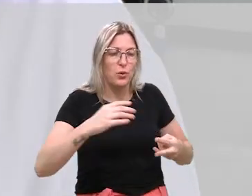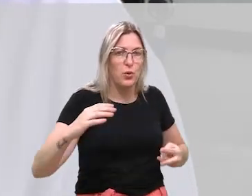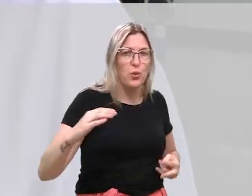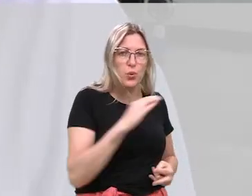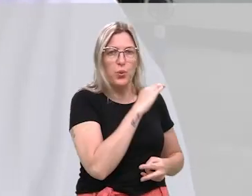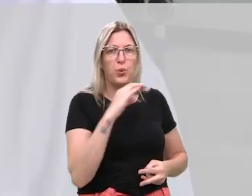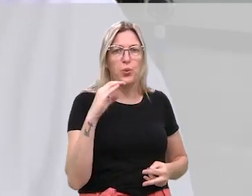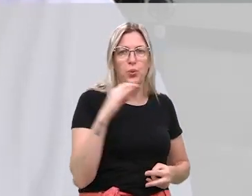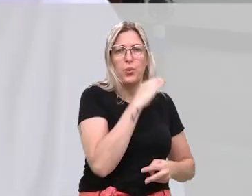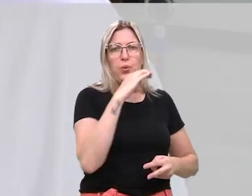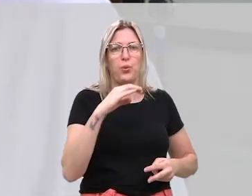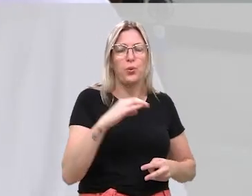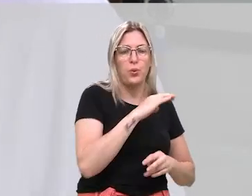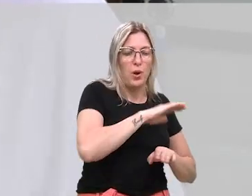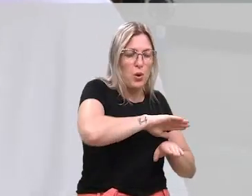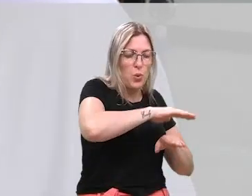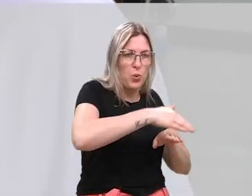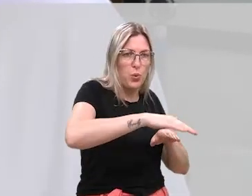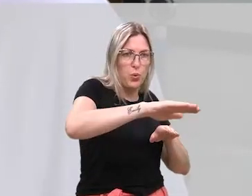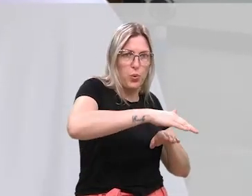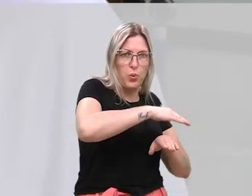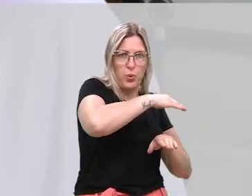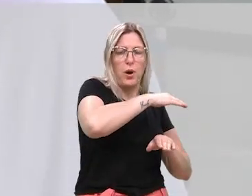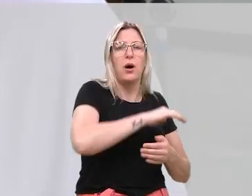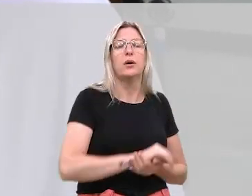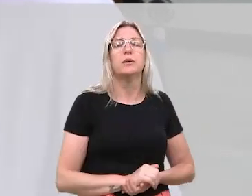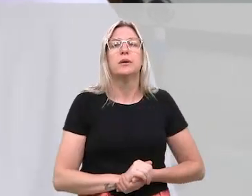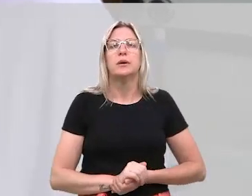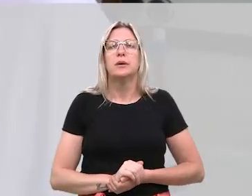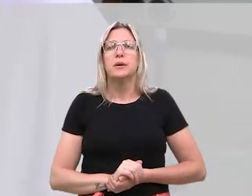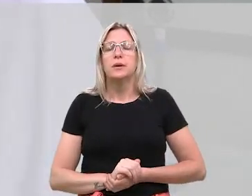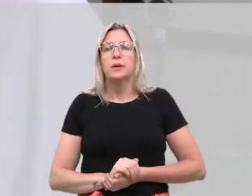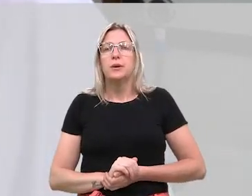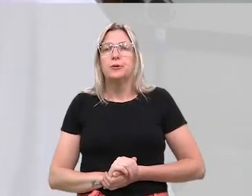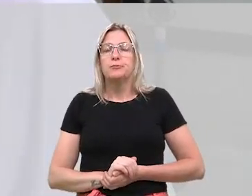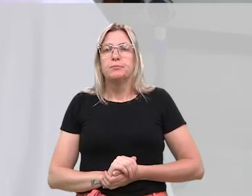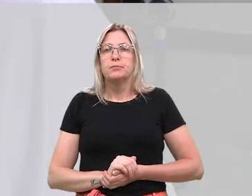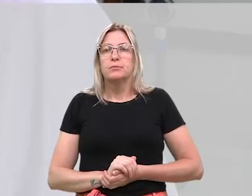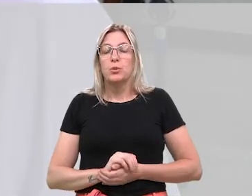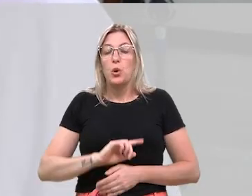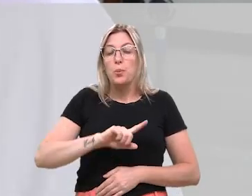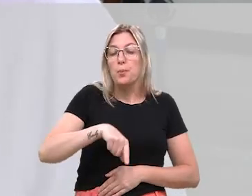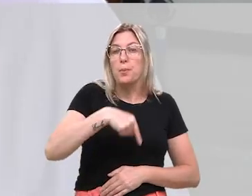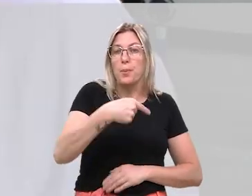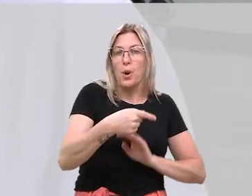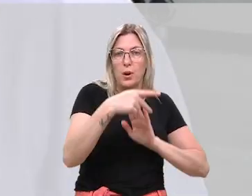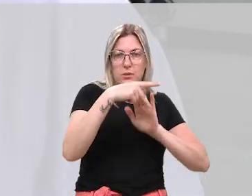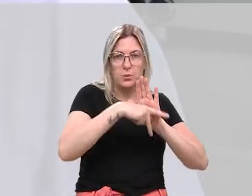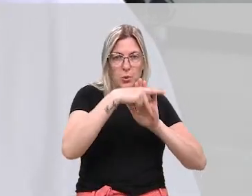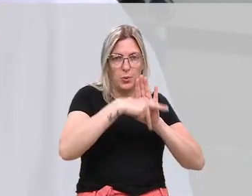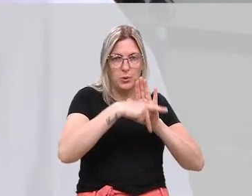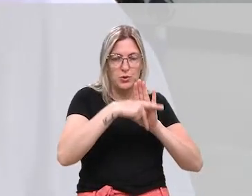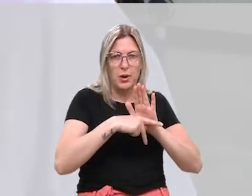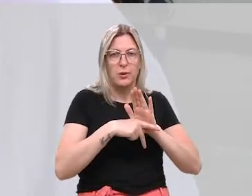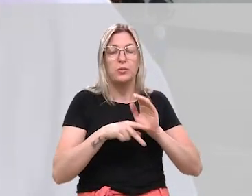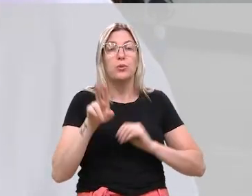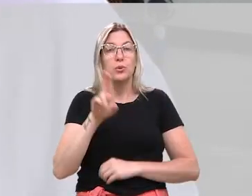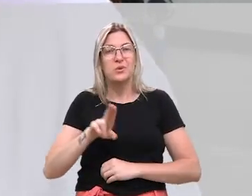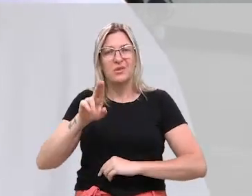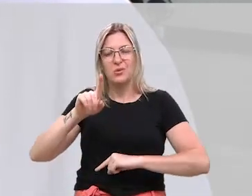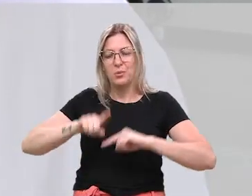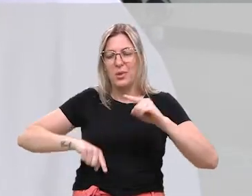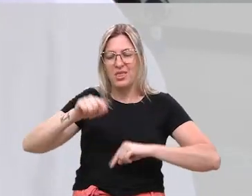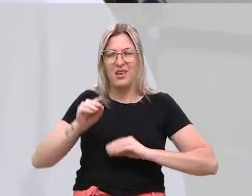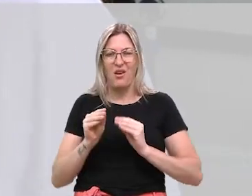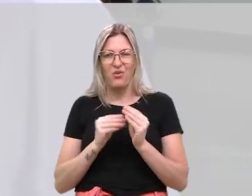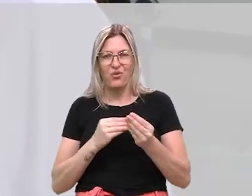acelerar mais para então percorrer a superfície do veículo, causando uma diferença de arrasto aerodinâmico. O nosso próximo